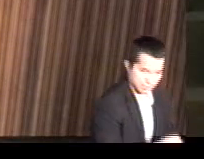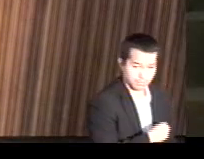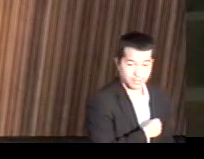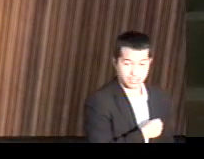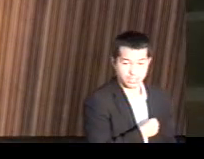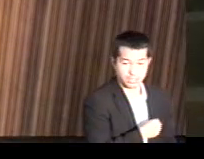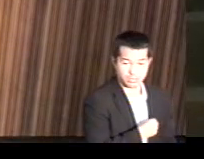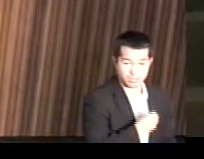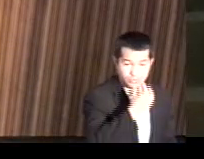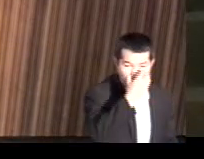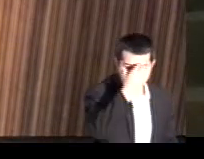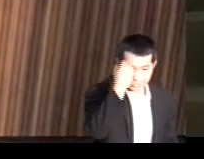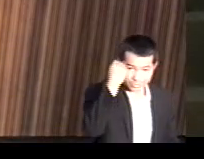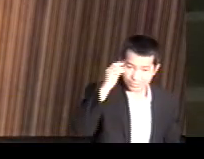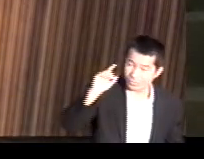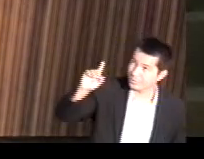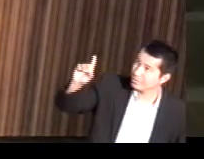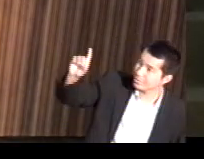posso abençoar.